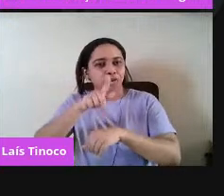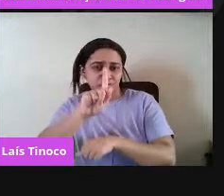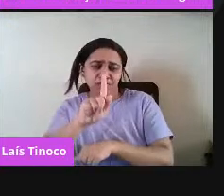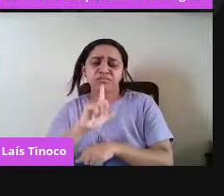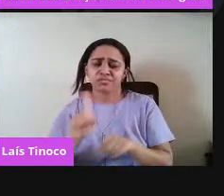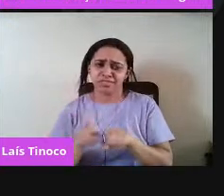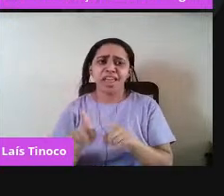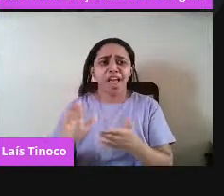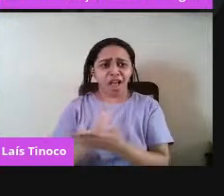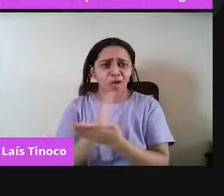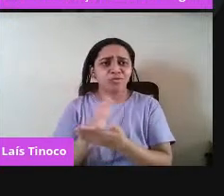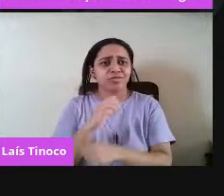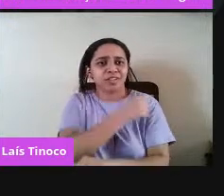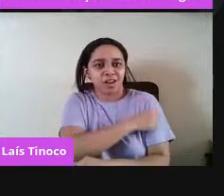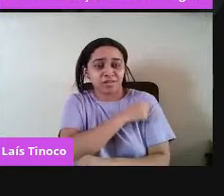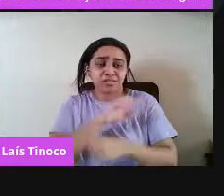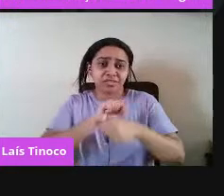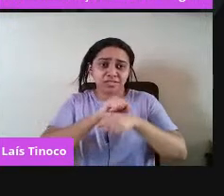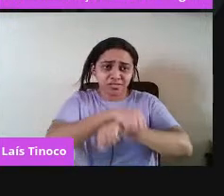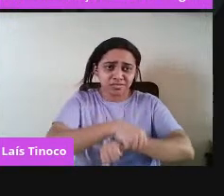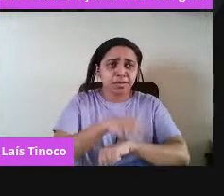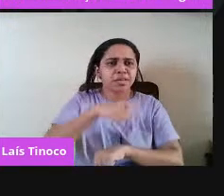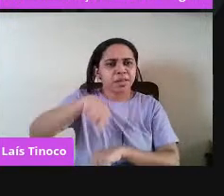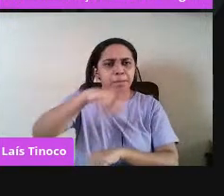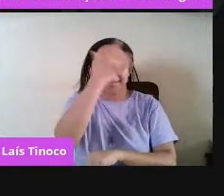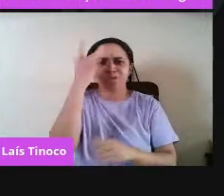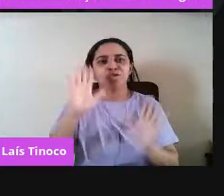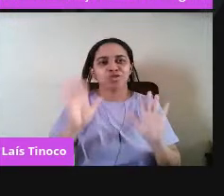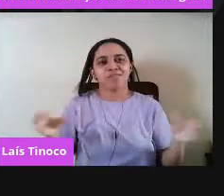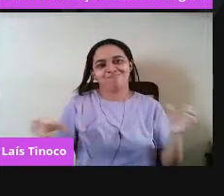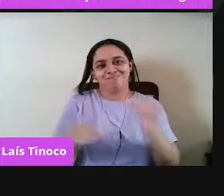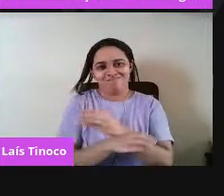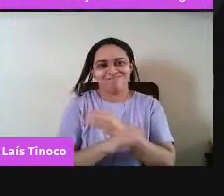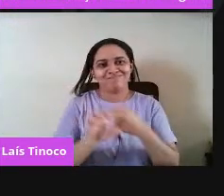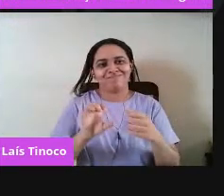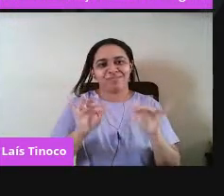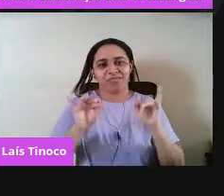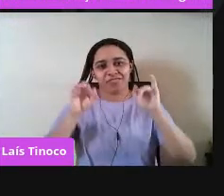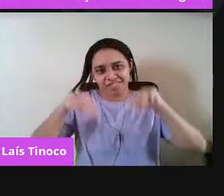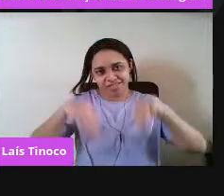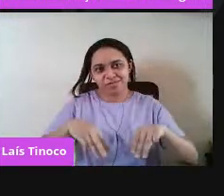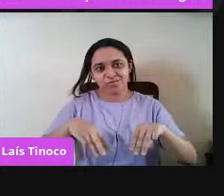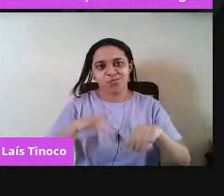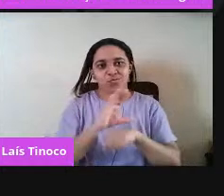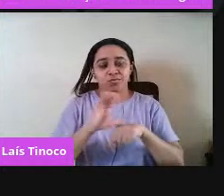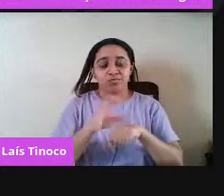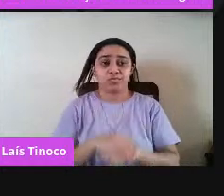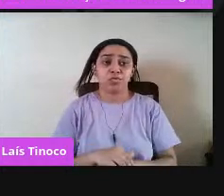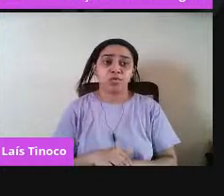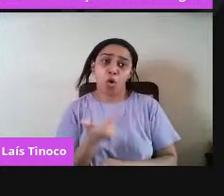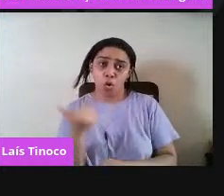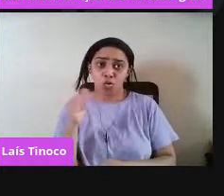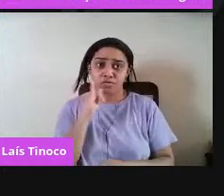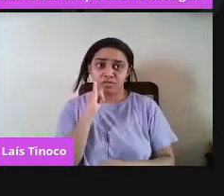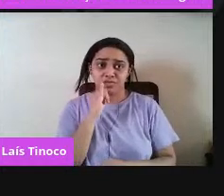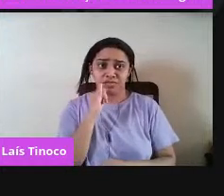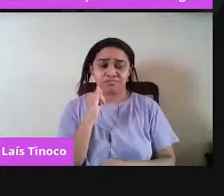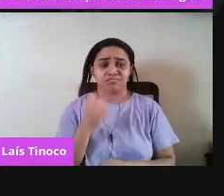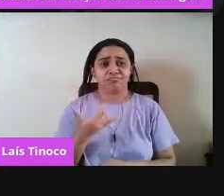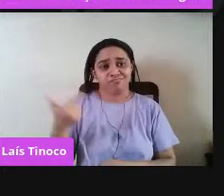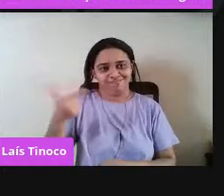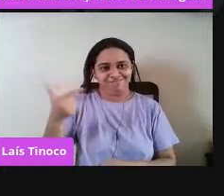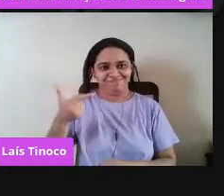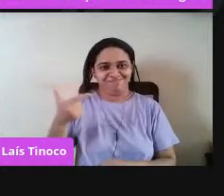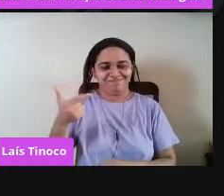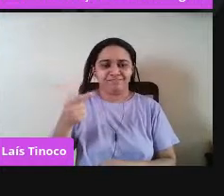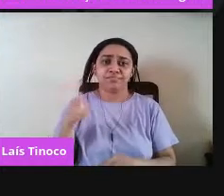graduação, e parece que pessoas que já concluíram também. Então, eu trago agora um segundo exemplo. Mas, também